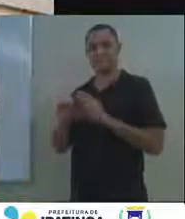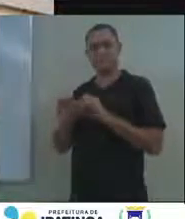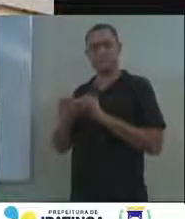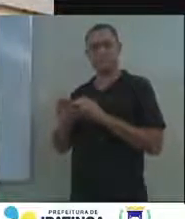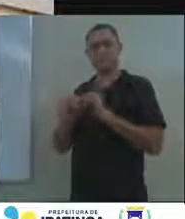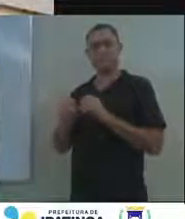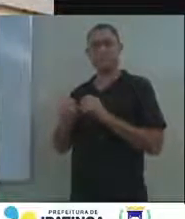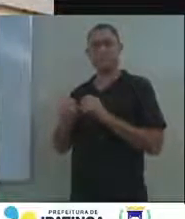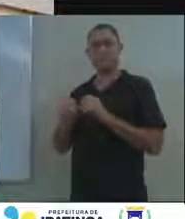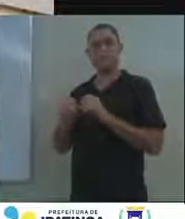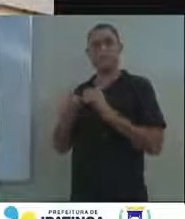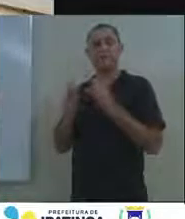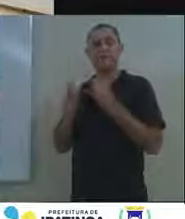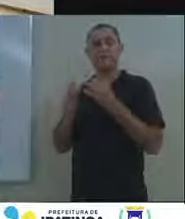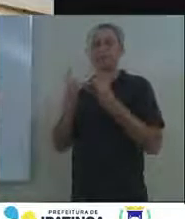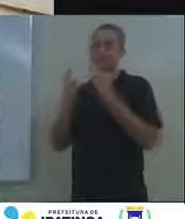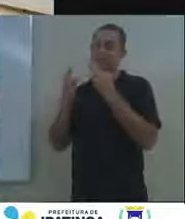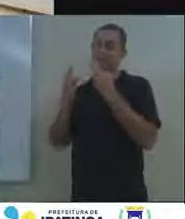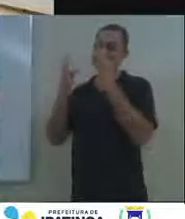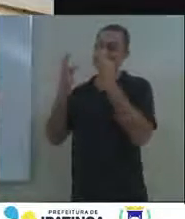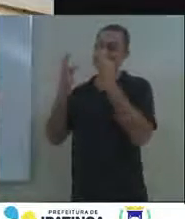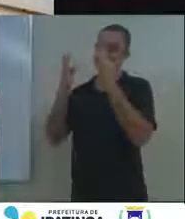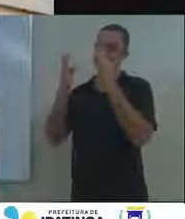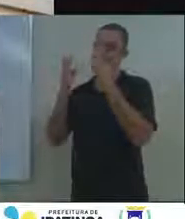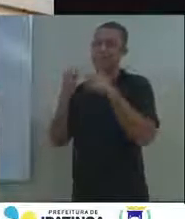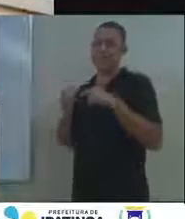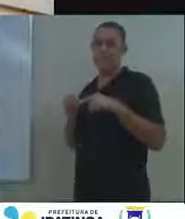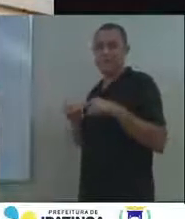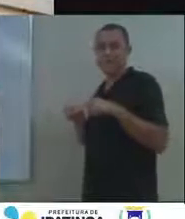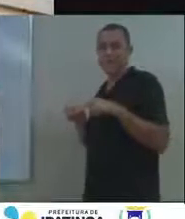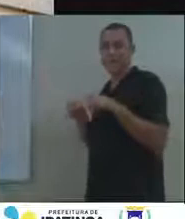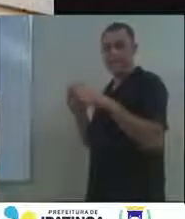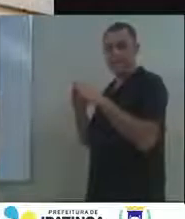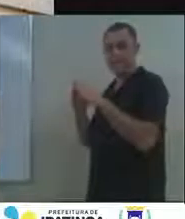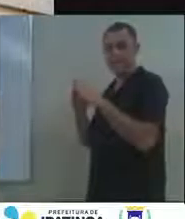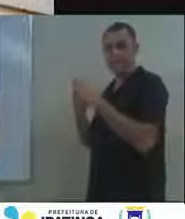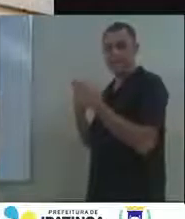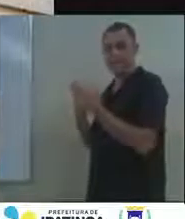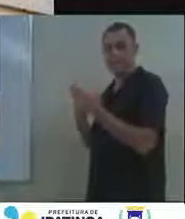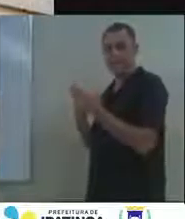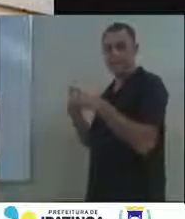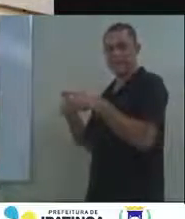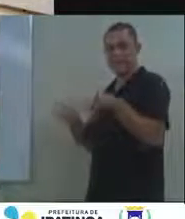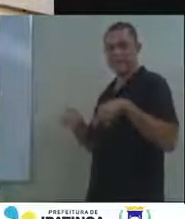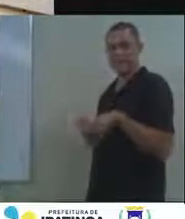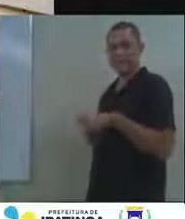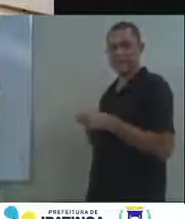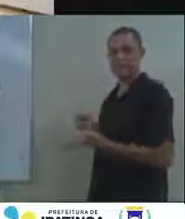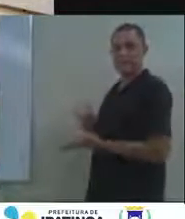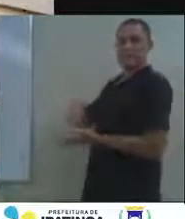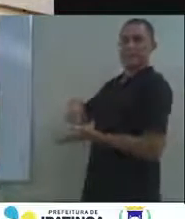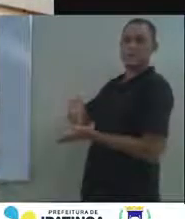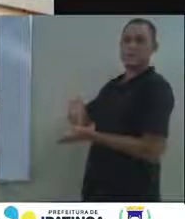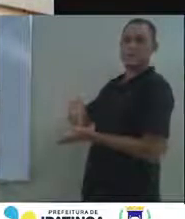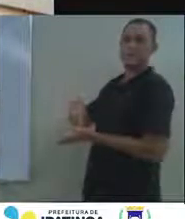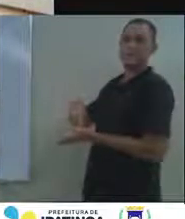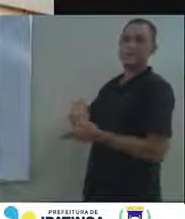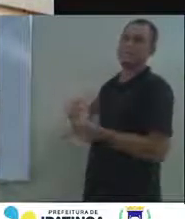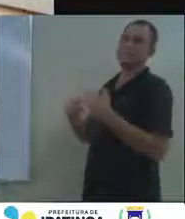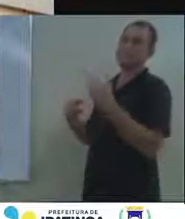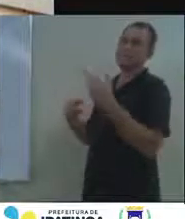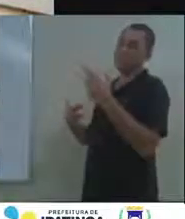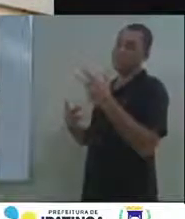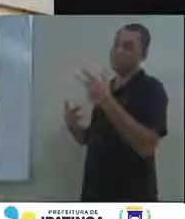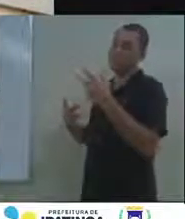com uma sala de aula grande com 40 alunos. Que o virtual, ele cansa tanto ou mais do que